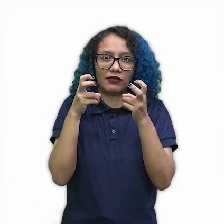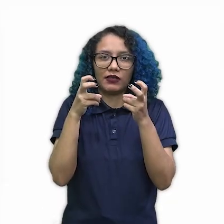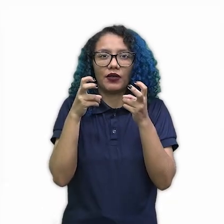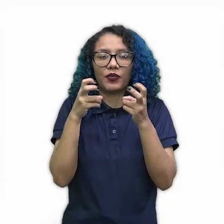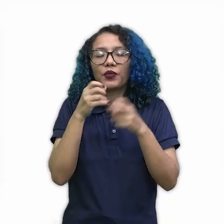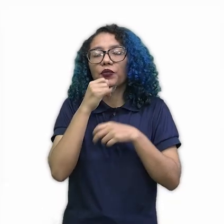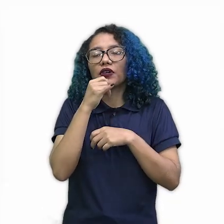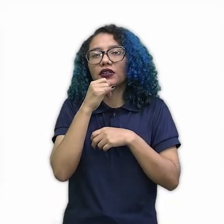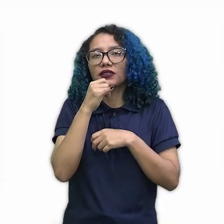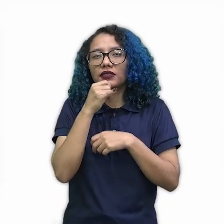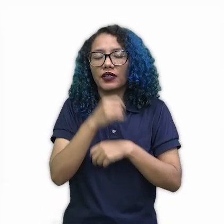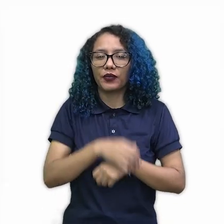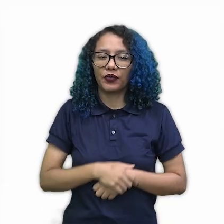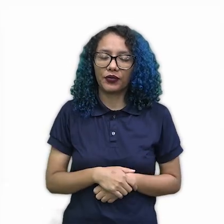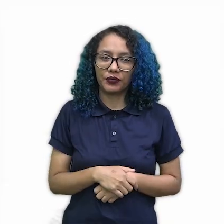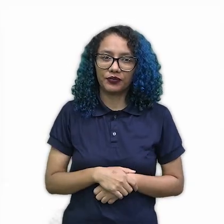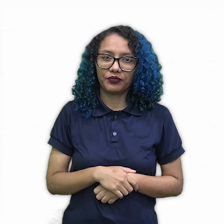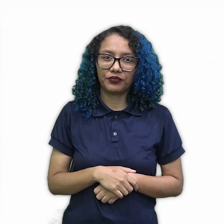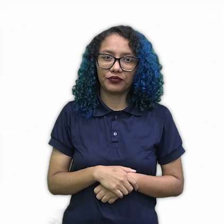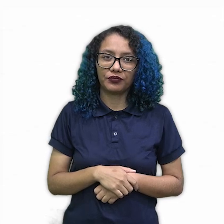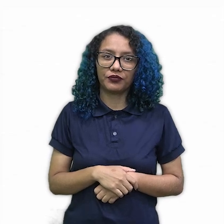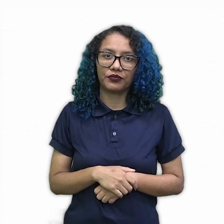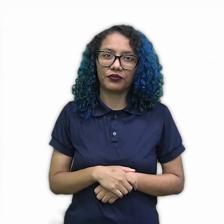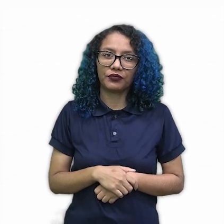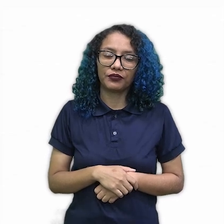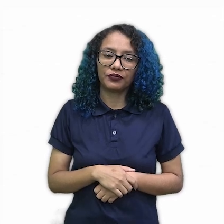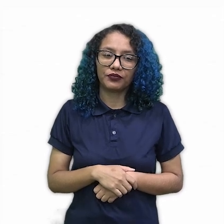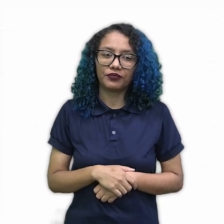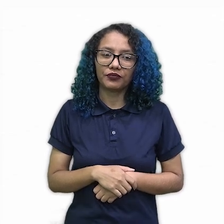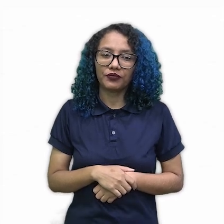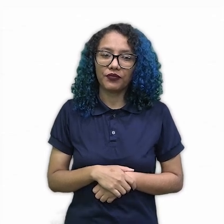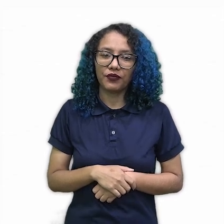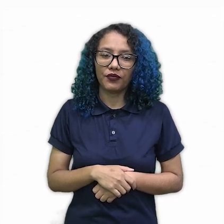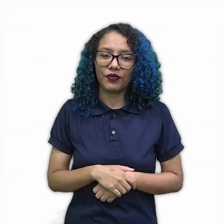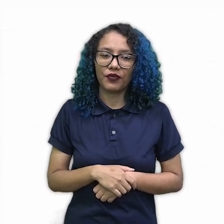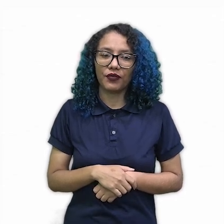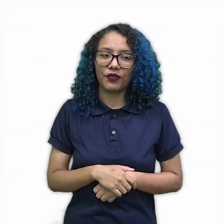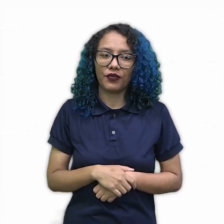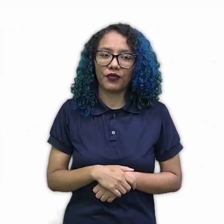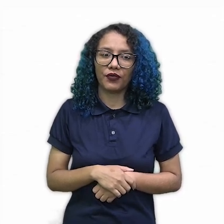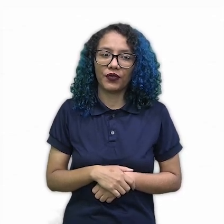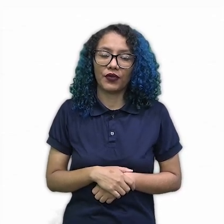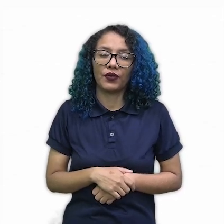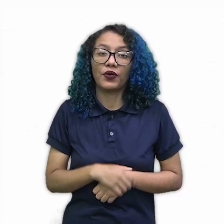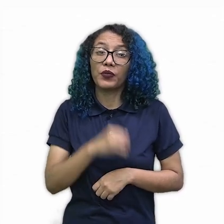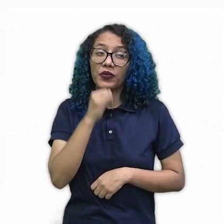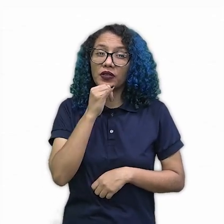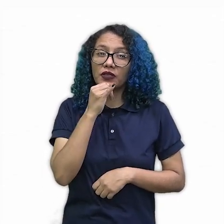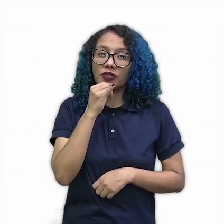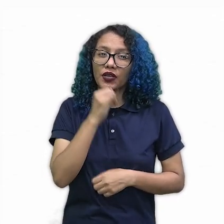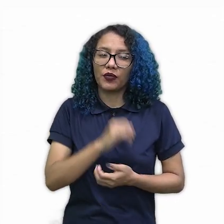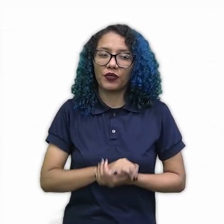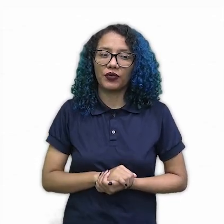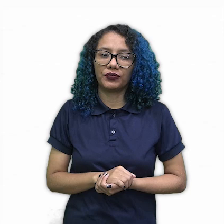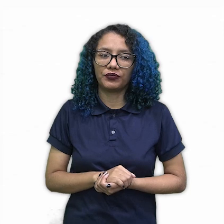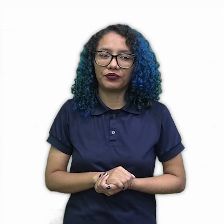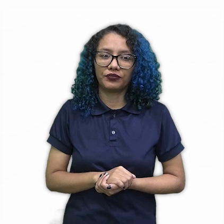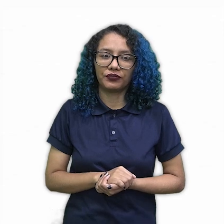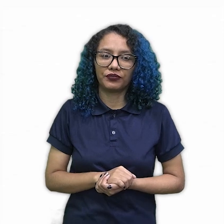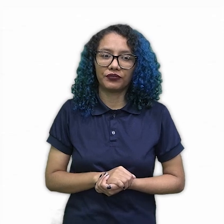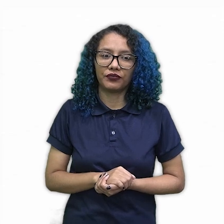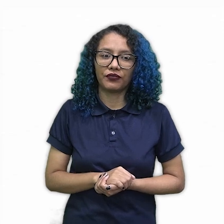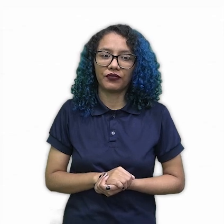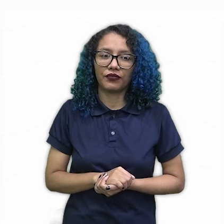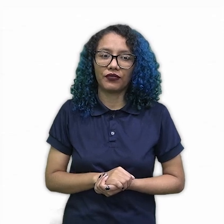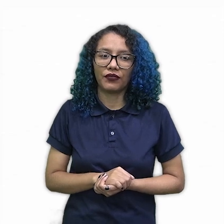dessas questões aí, que a gente vê falar muito, a questão, as pessoas falam assim, foi